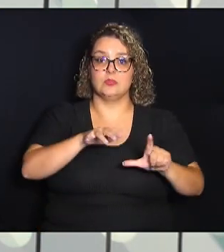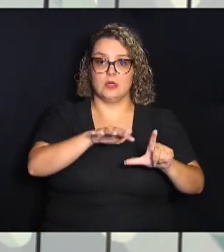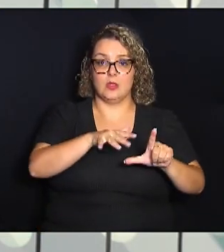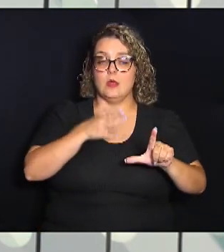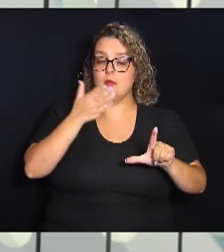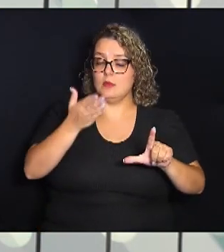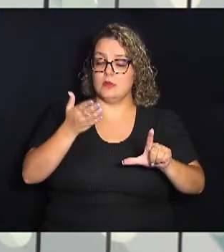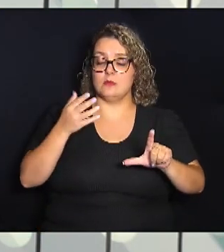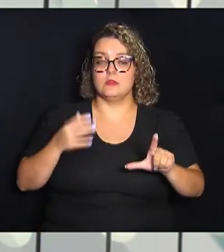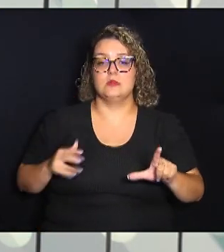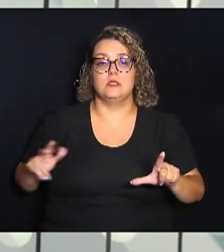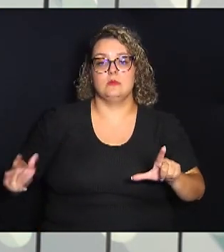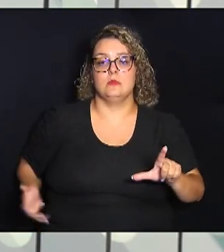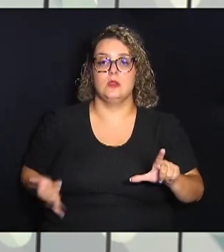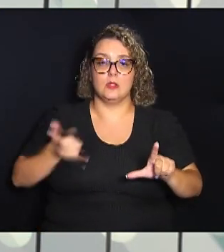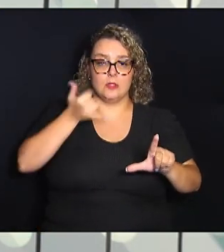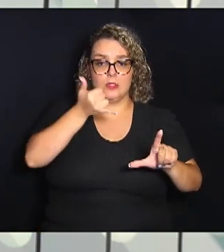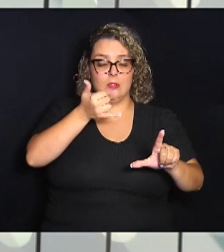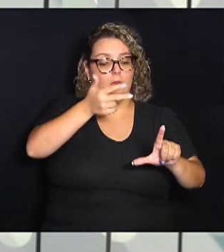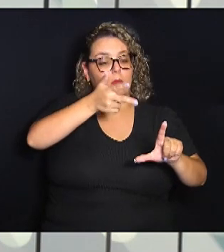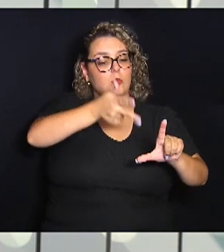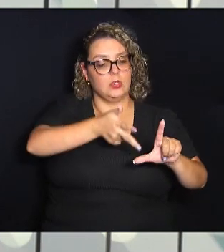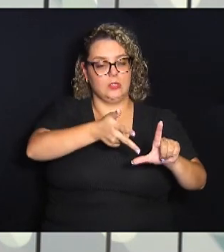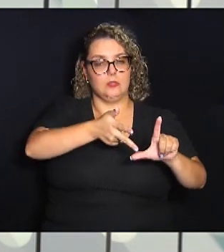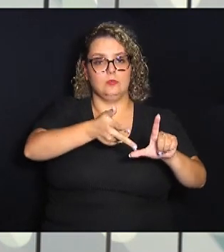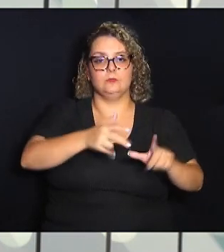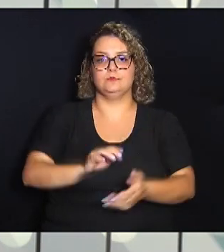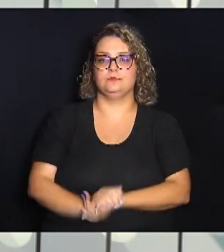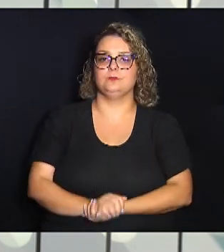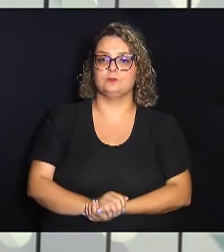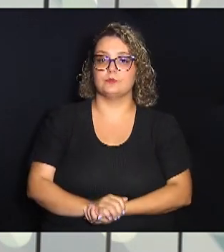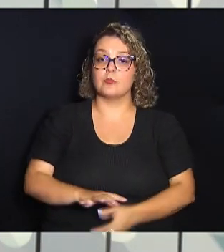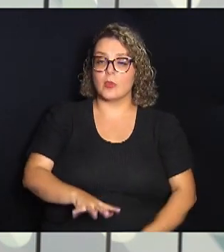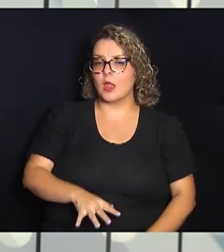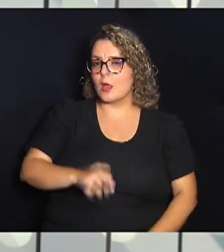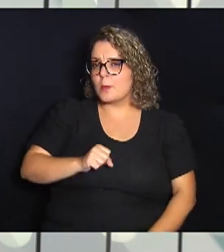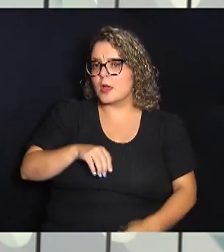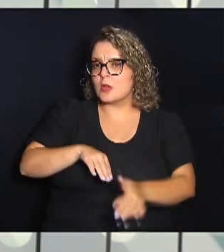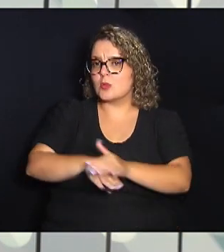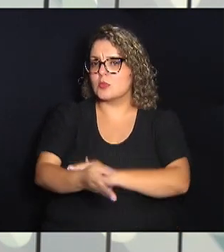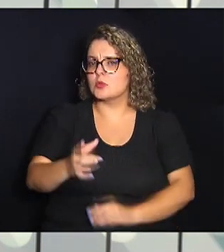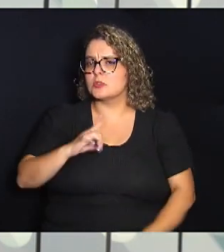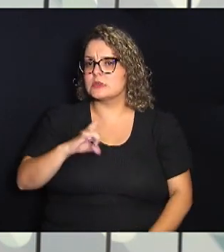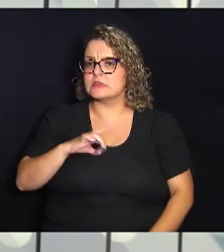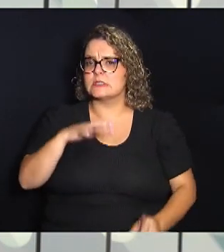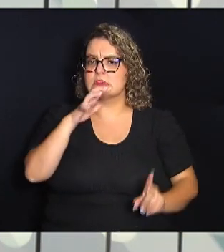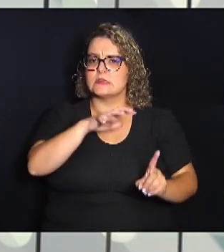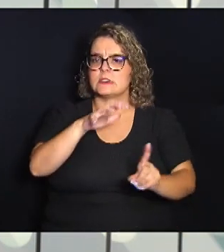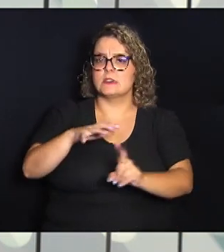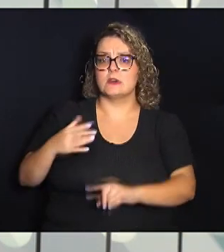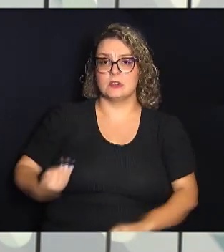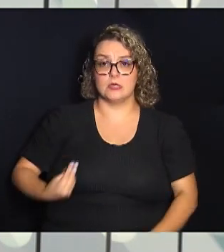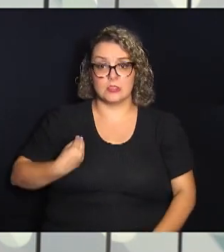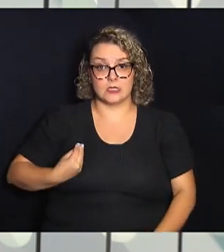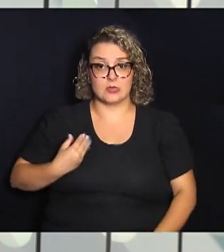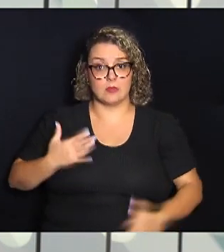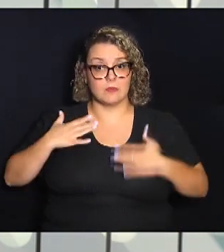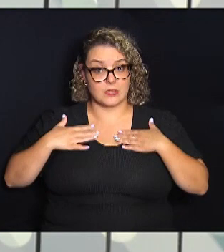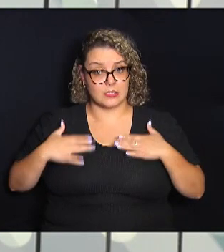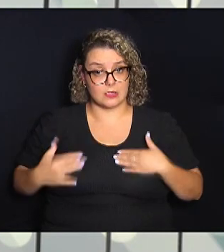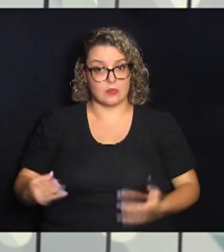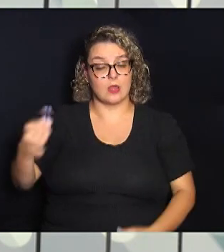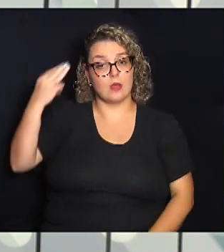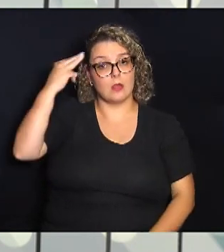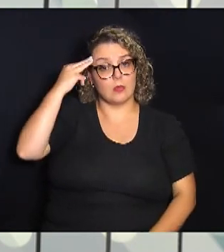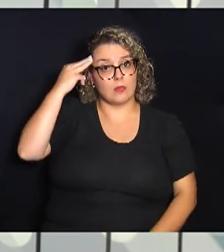você acessar pelo celular. A menopausa, ela costuma provocar impactos na vida física,